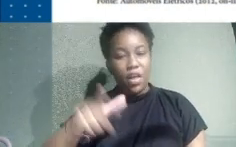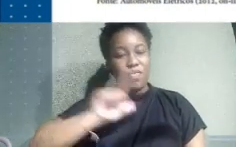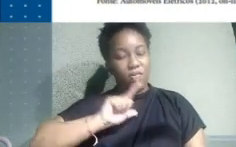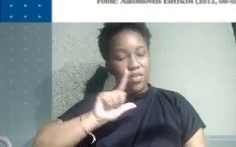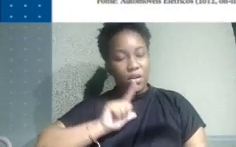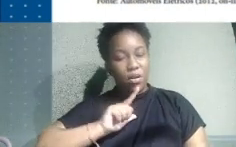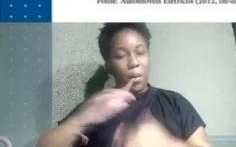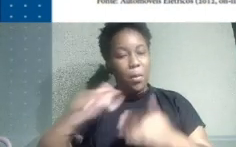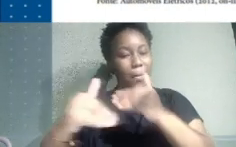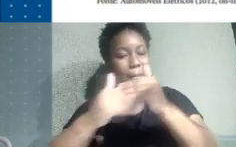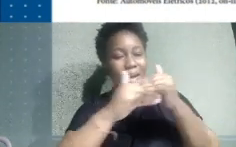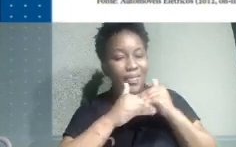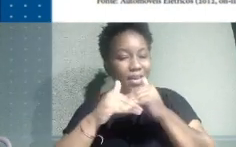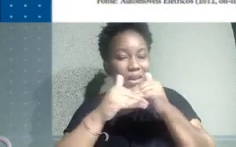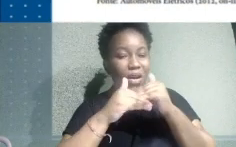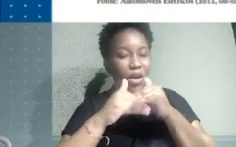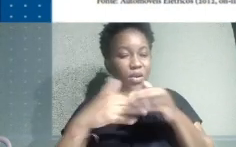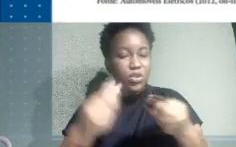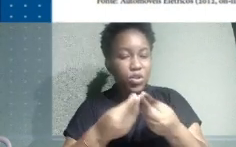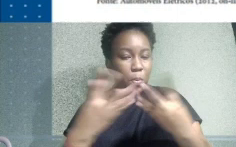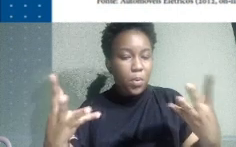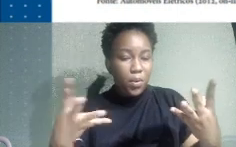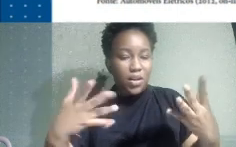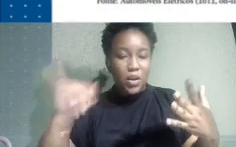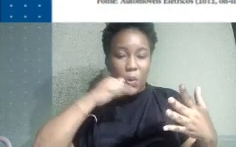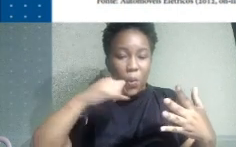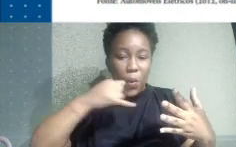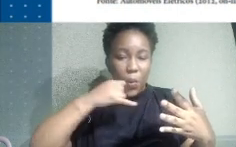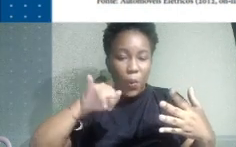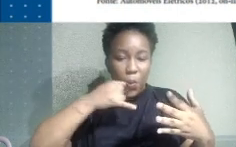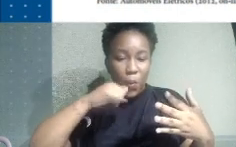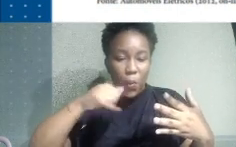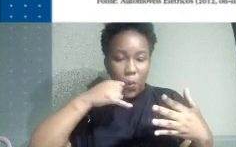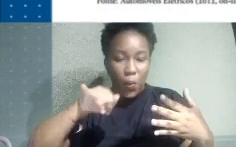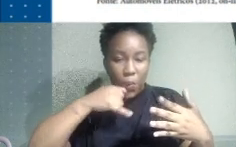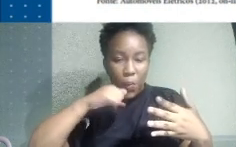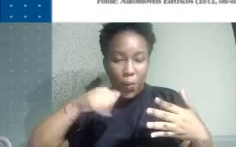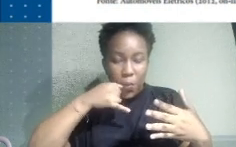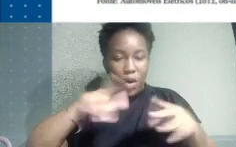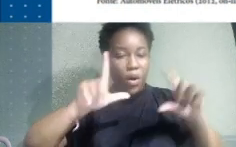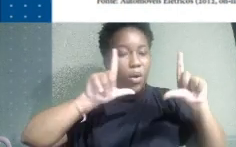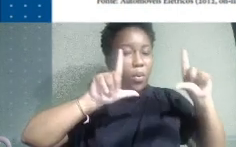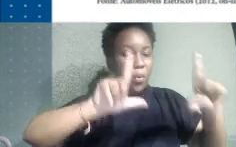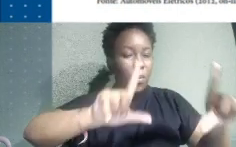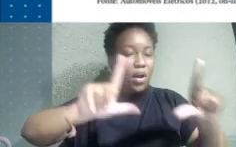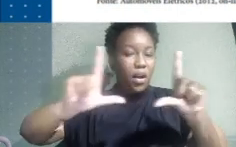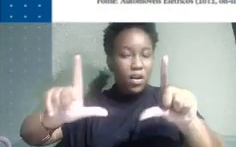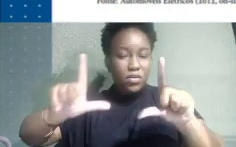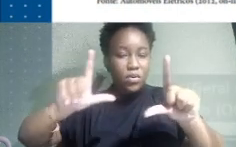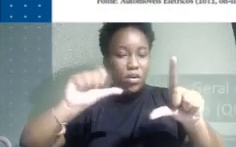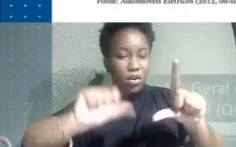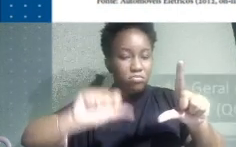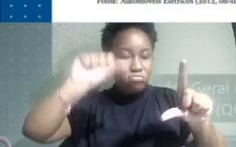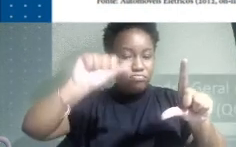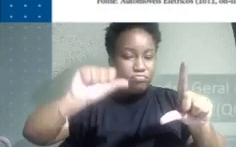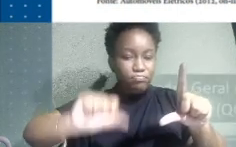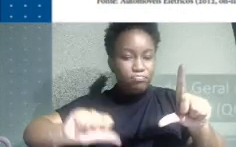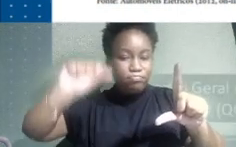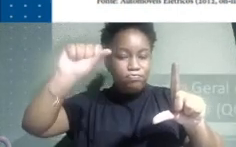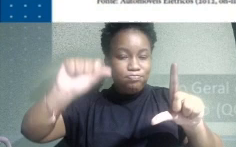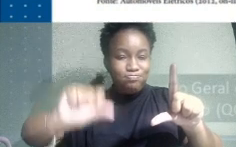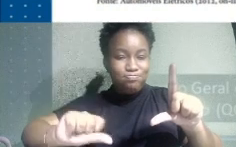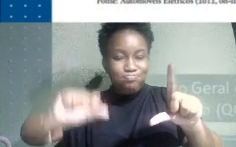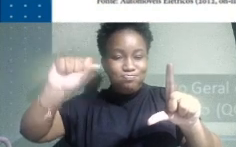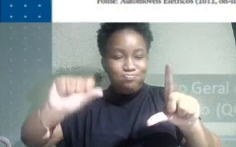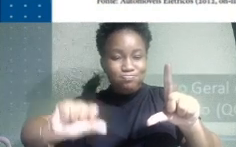e distribuição de energia. E nós temos depois na imagem da direita um quadro geral de distribuição e disjuntores.